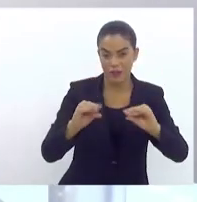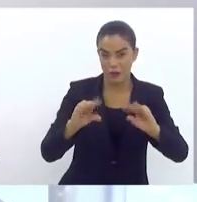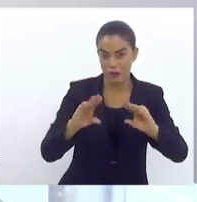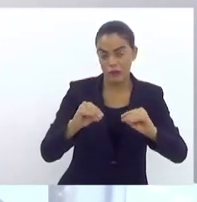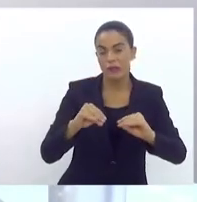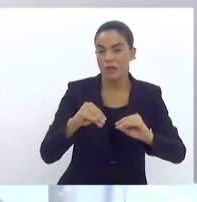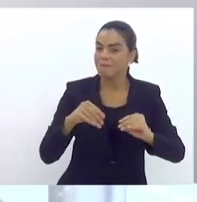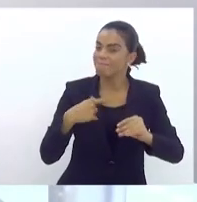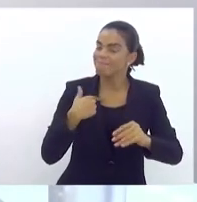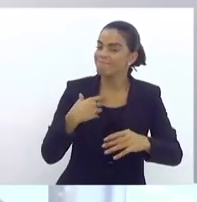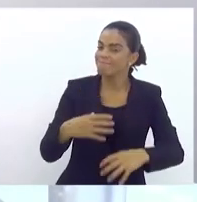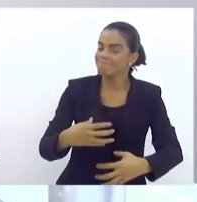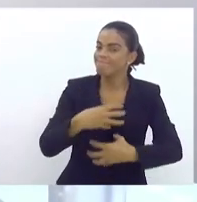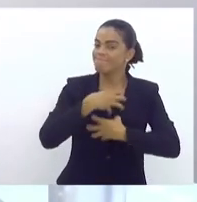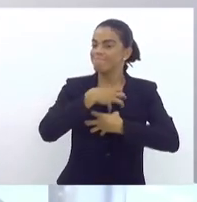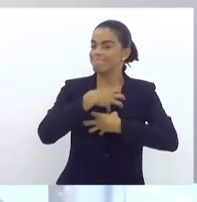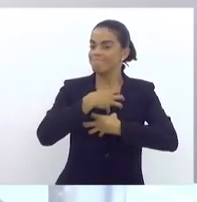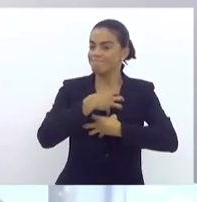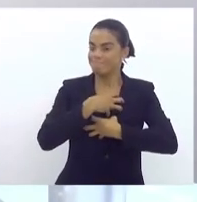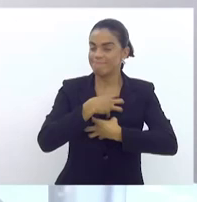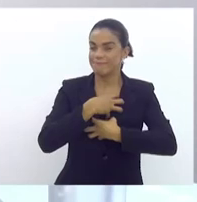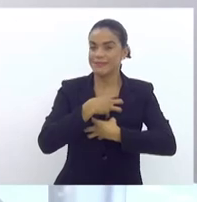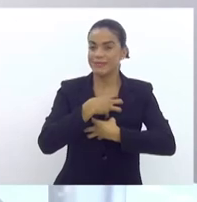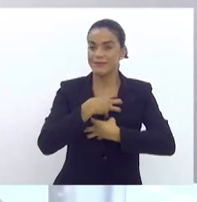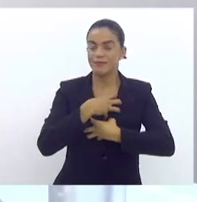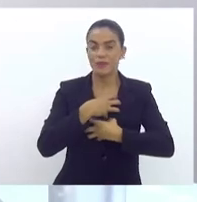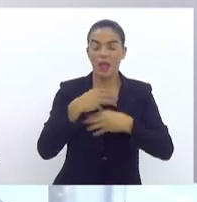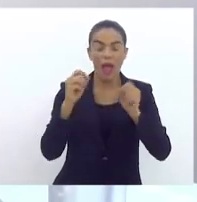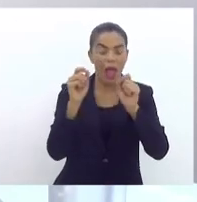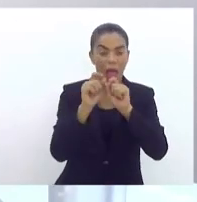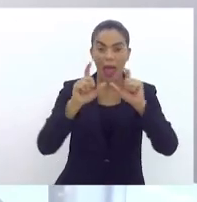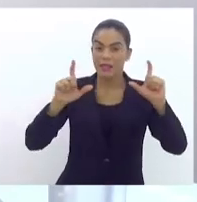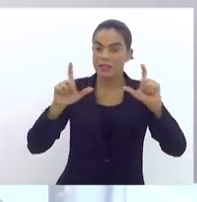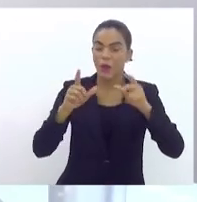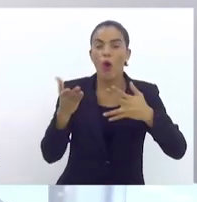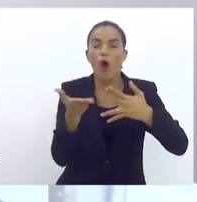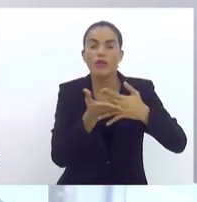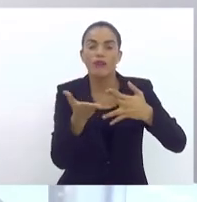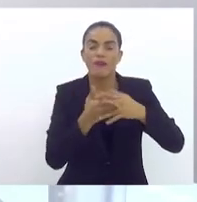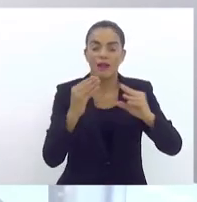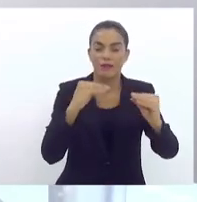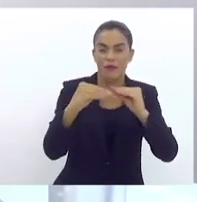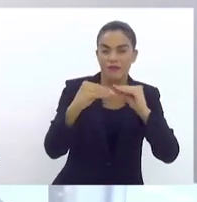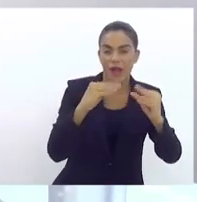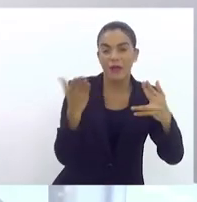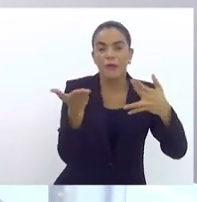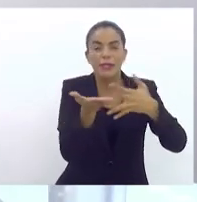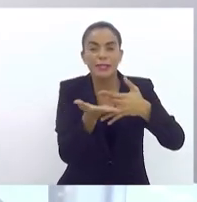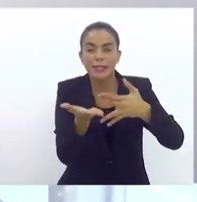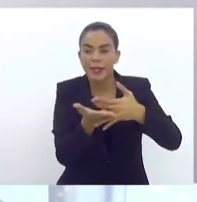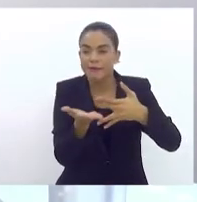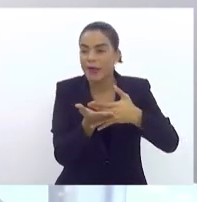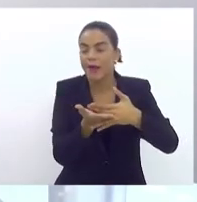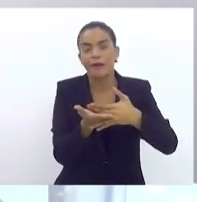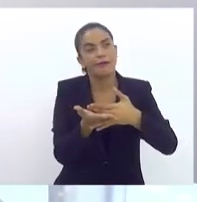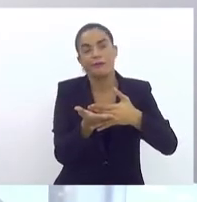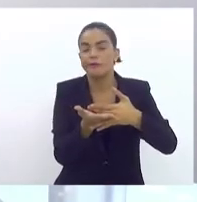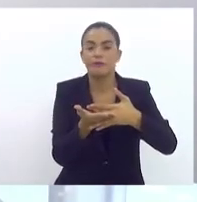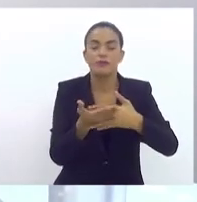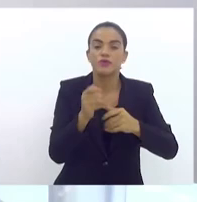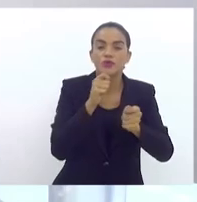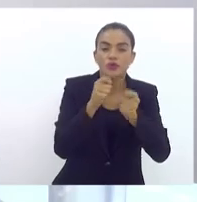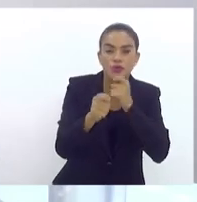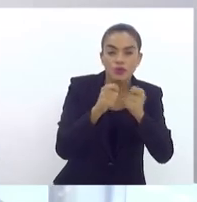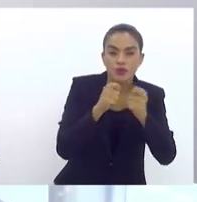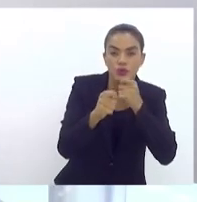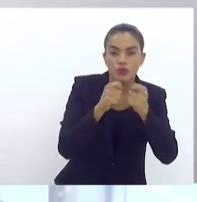chama atenção de todos assim no intervalo de novelas no intervalo do de um jornal